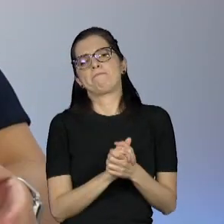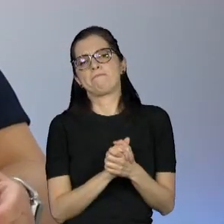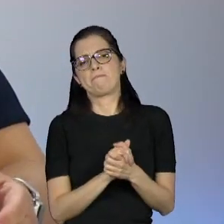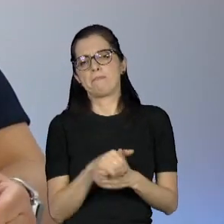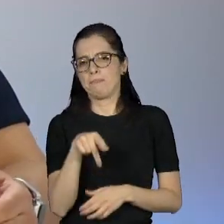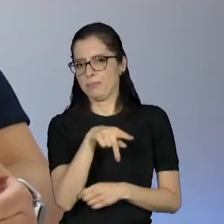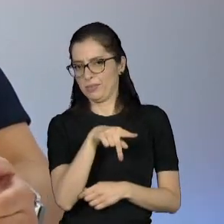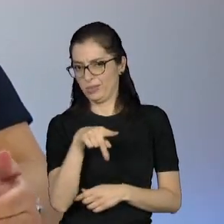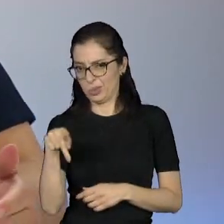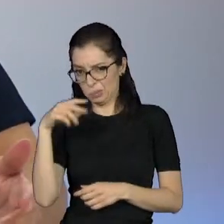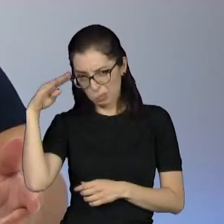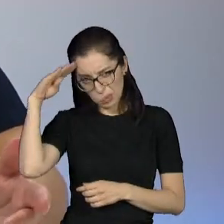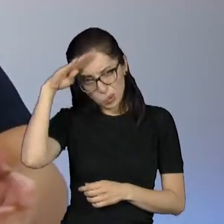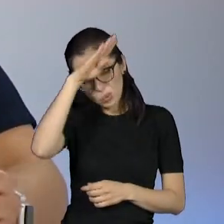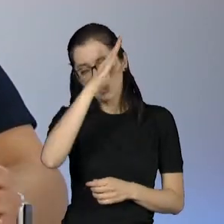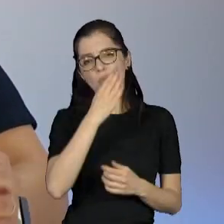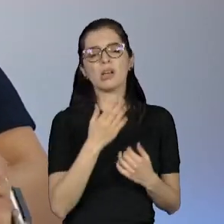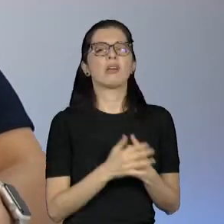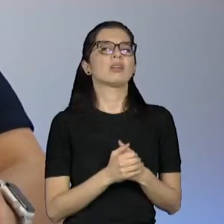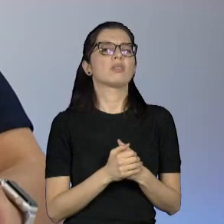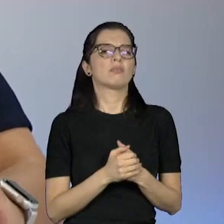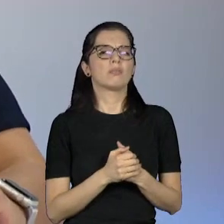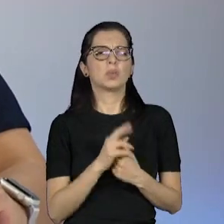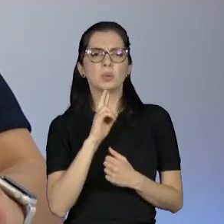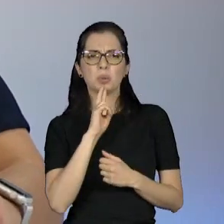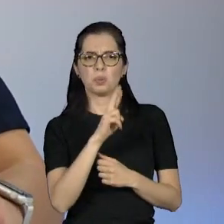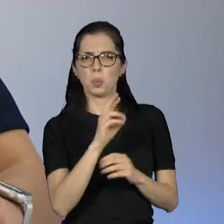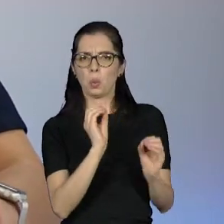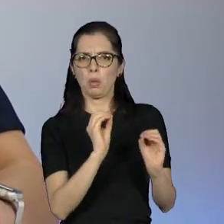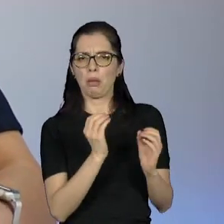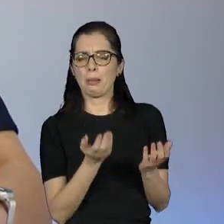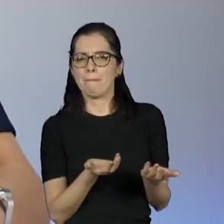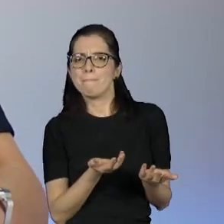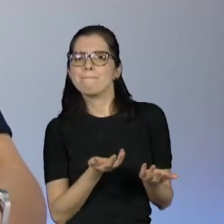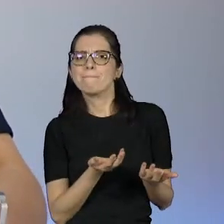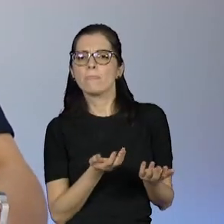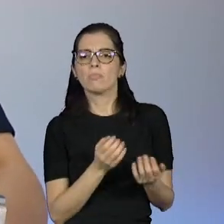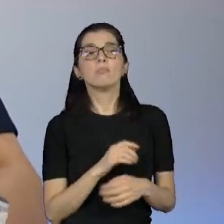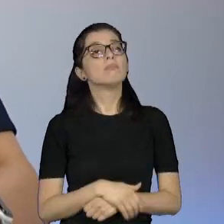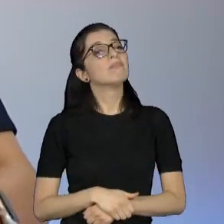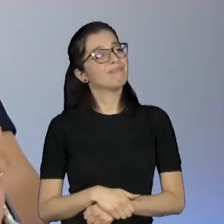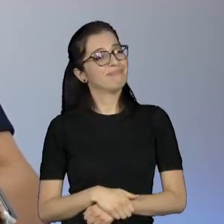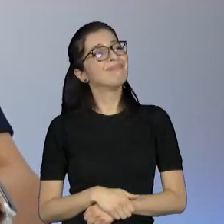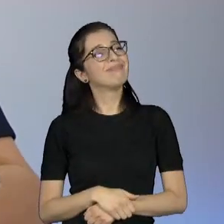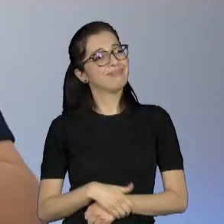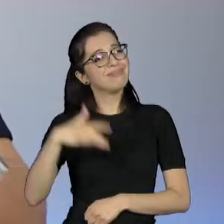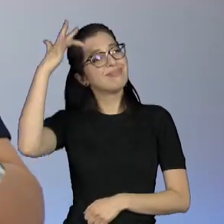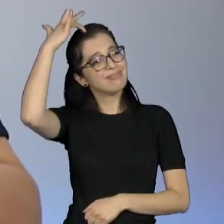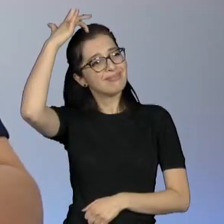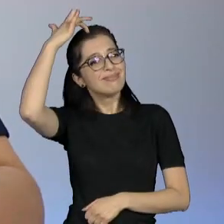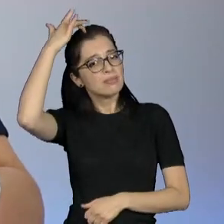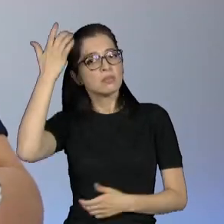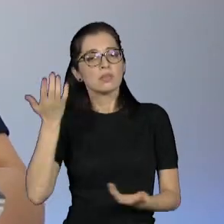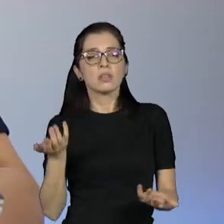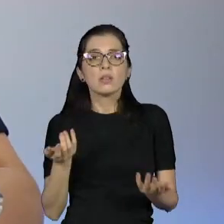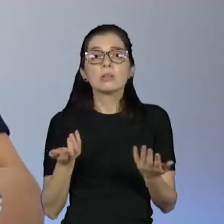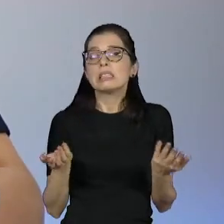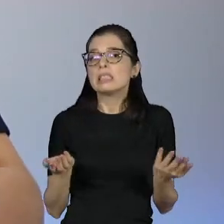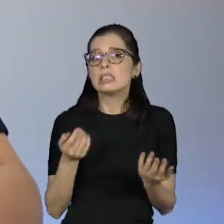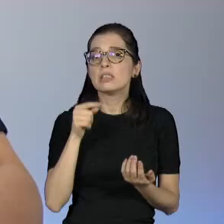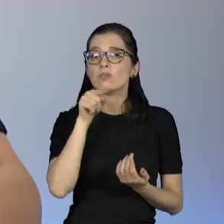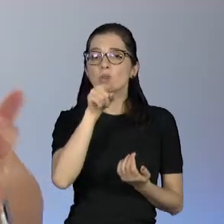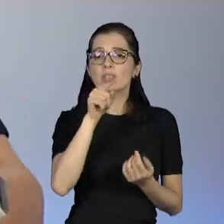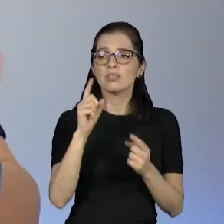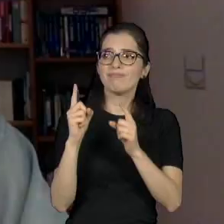sequer te deu uma resposta, né? Ele simplesmente acenou com a cabeça e você saiu andando e foi conversar com uma